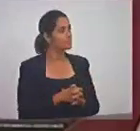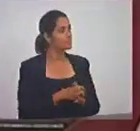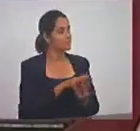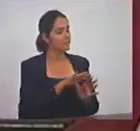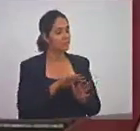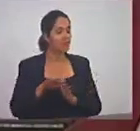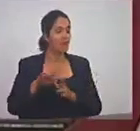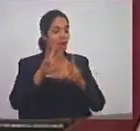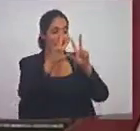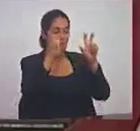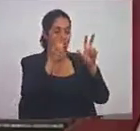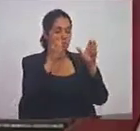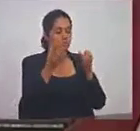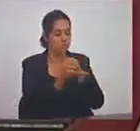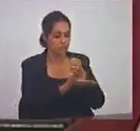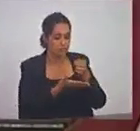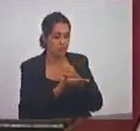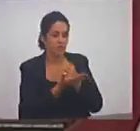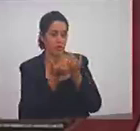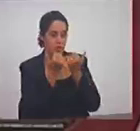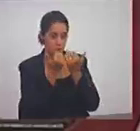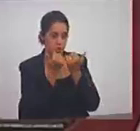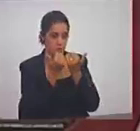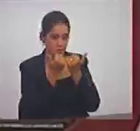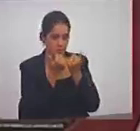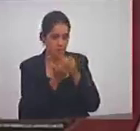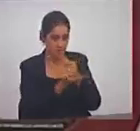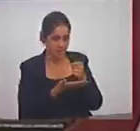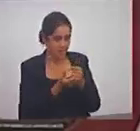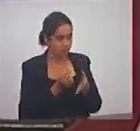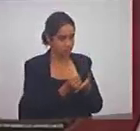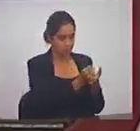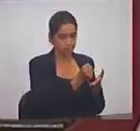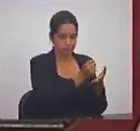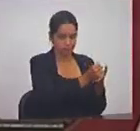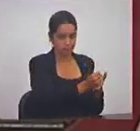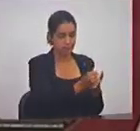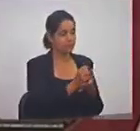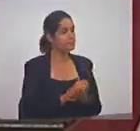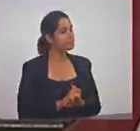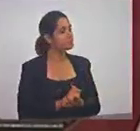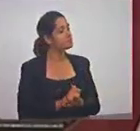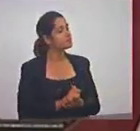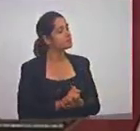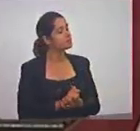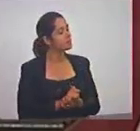nessa tribuna, pede a parte de vereador que mostra a cesta aqui na tribuna.